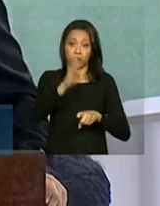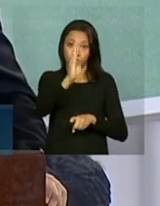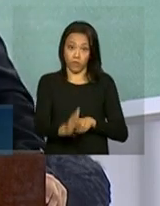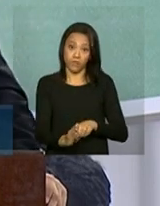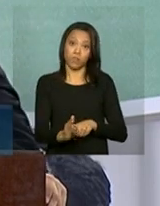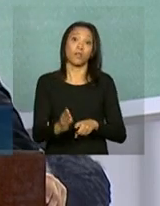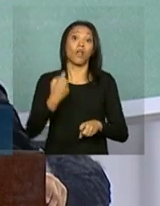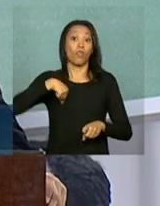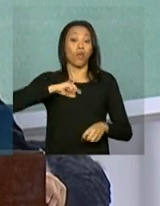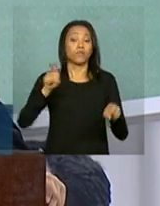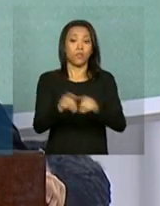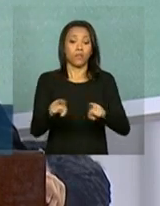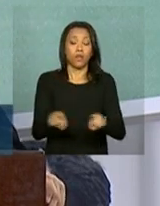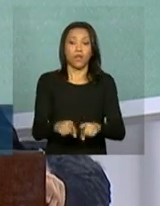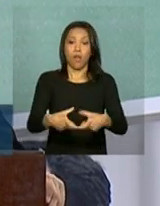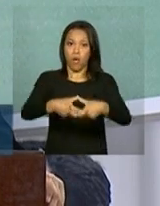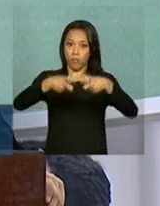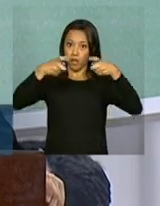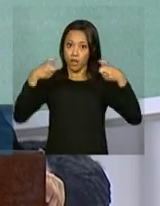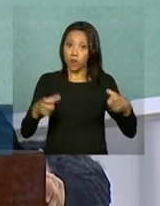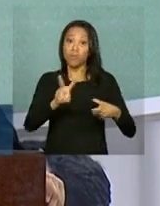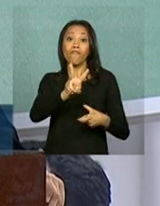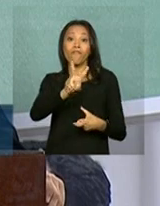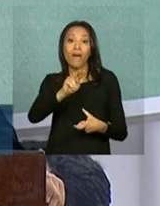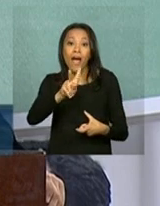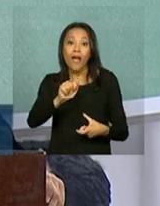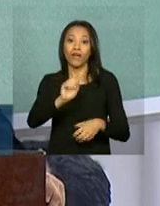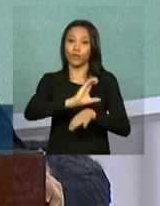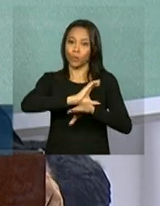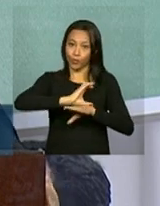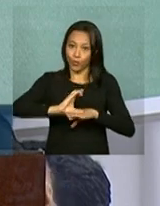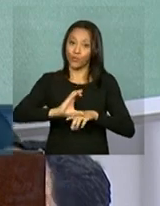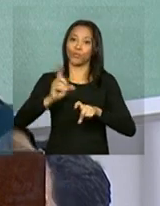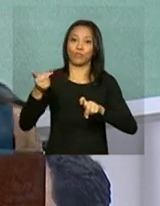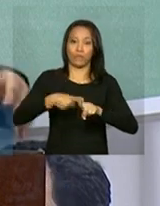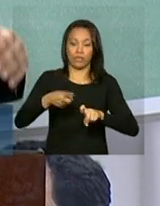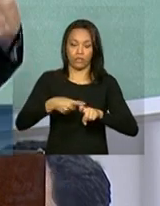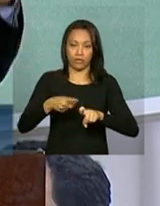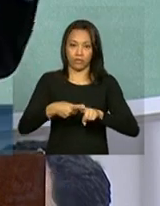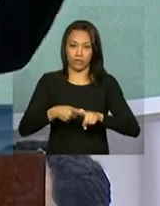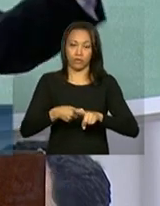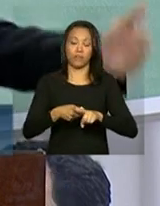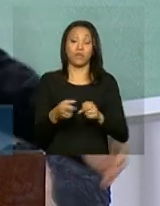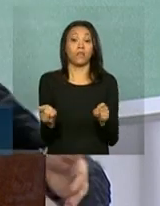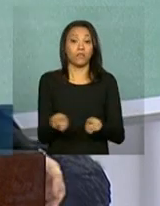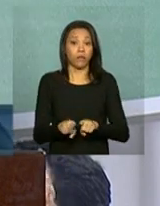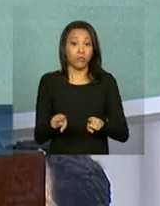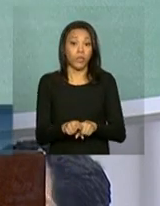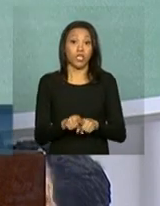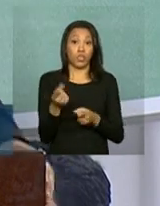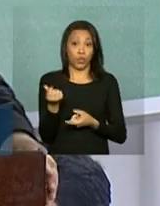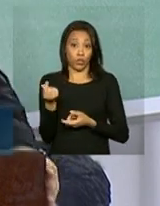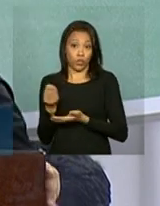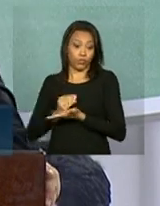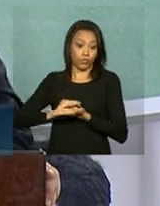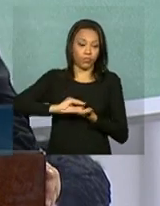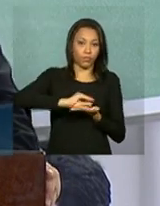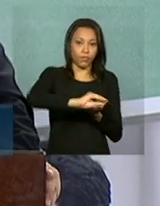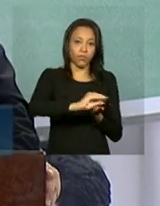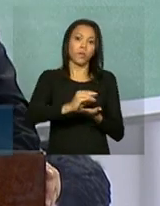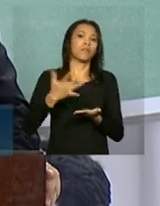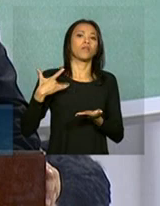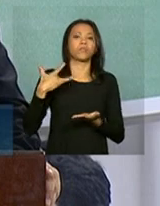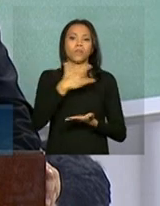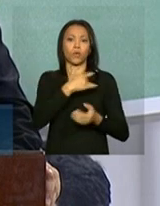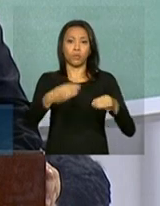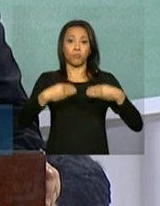parceria, ampliamos novamente a abertura de vagas de medicina, retomamos a abertura, colocamos recursos do Ministério da Saúde para ampliação de